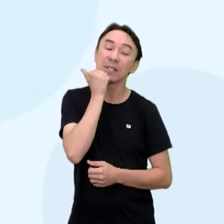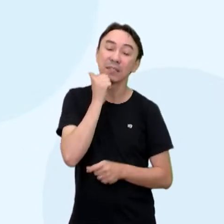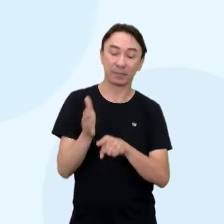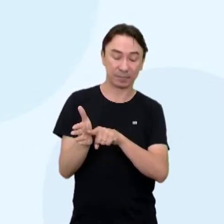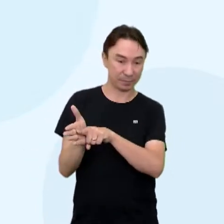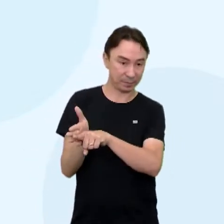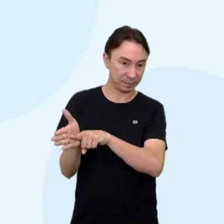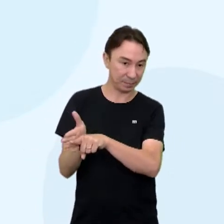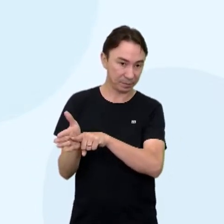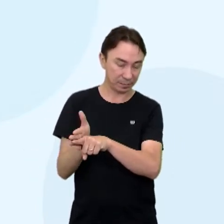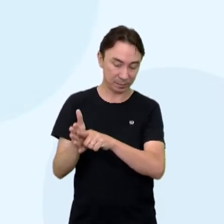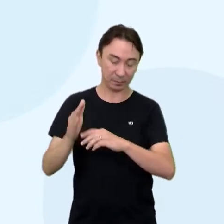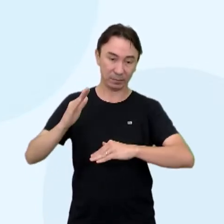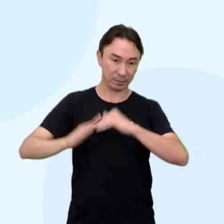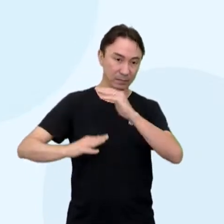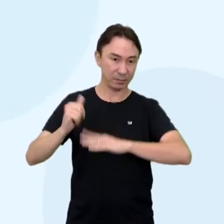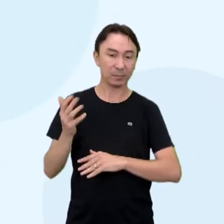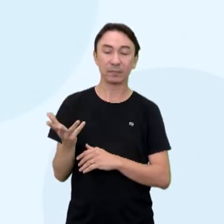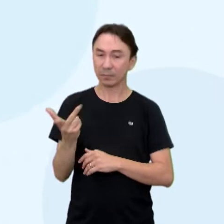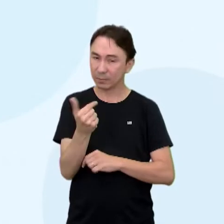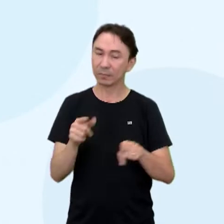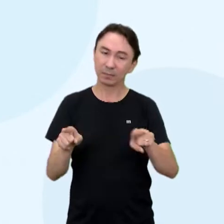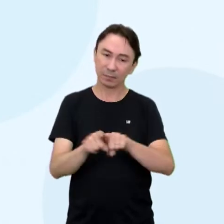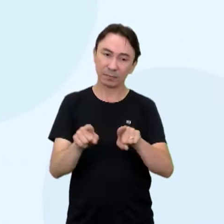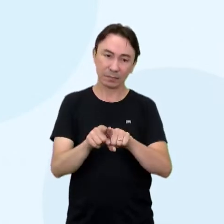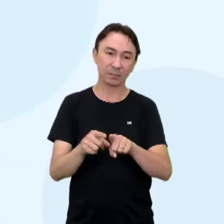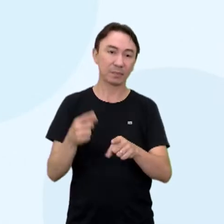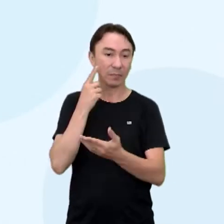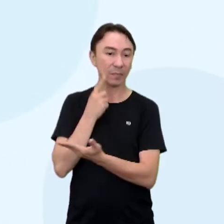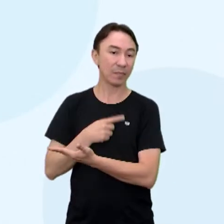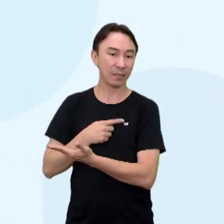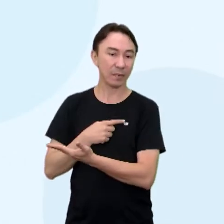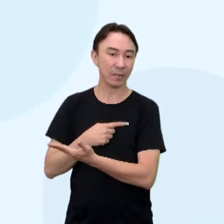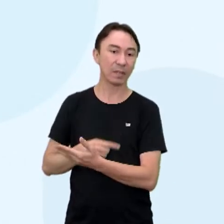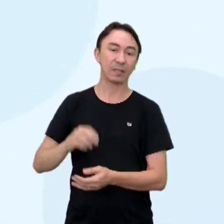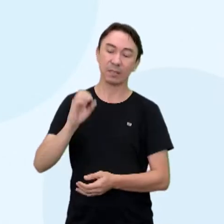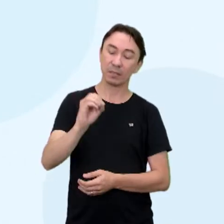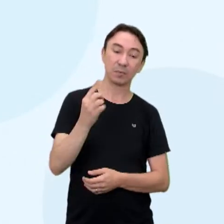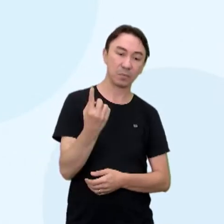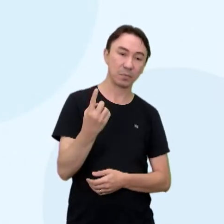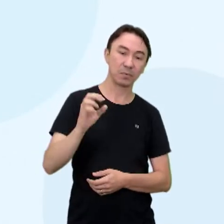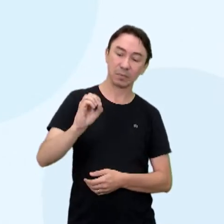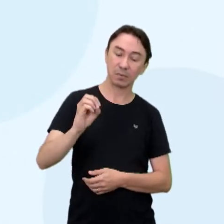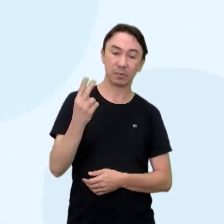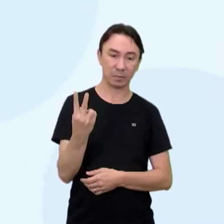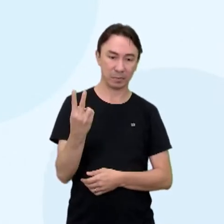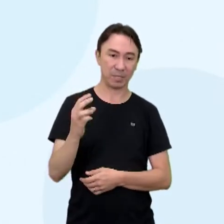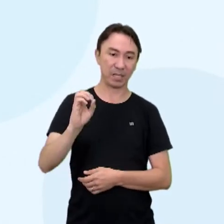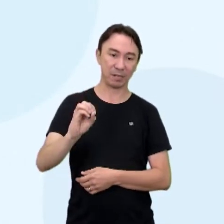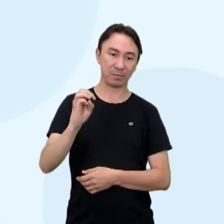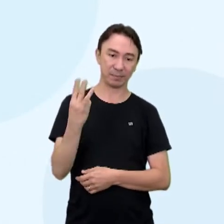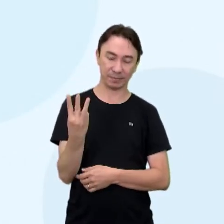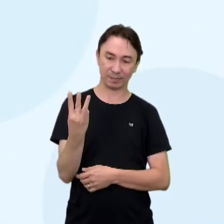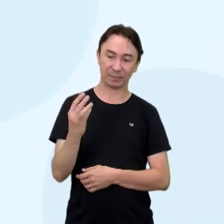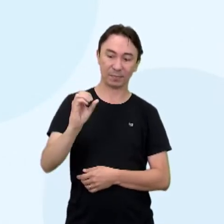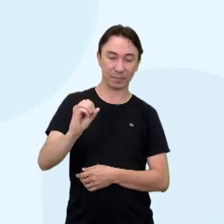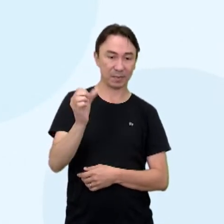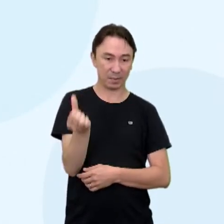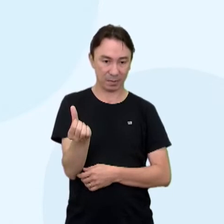aí, né, as habilidades aí de conhecimentos gerais 01, 02, 03, 06